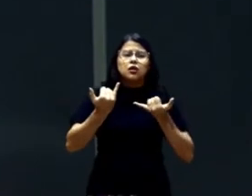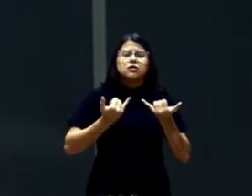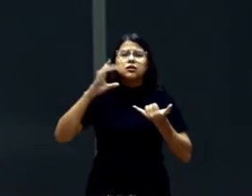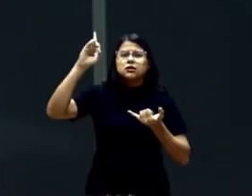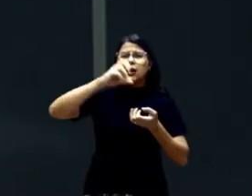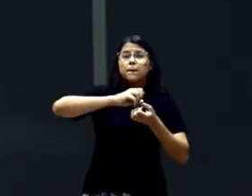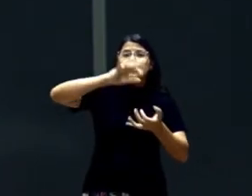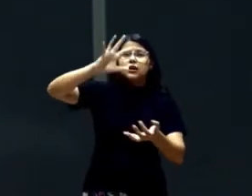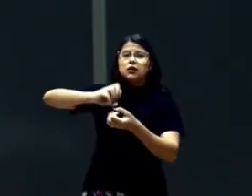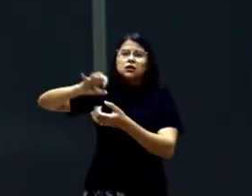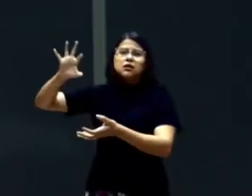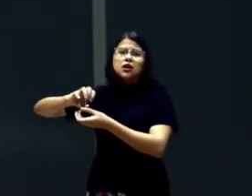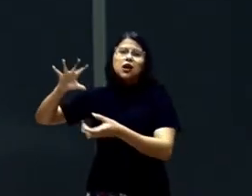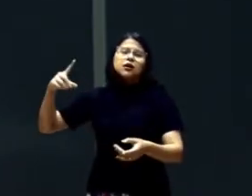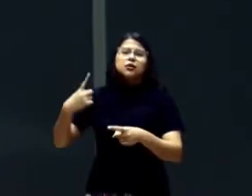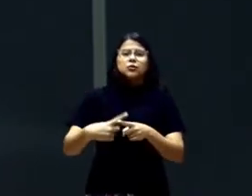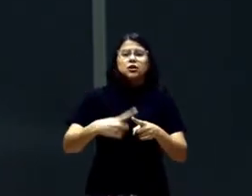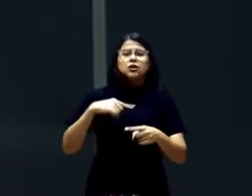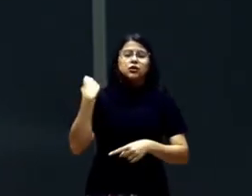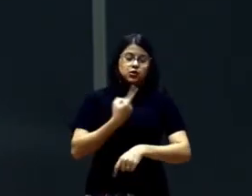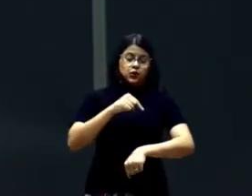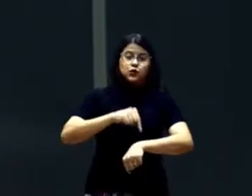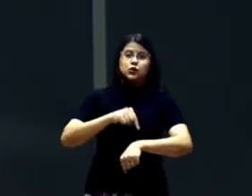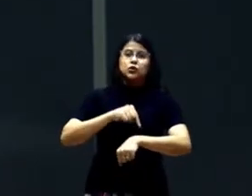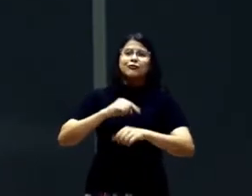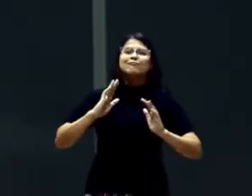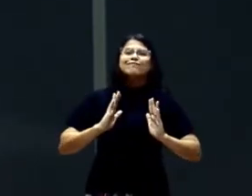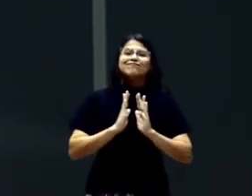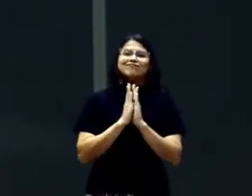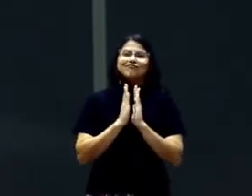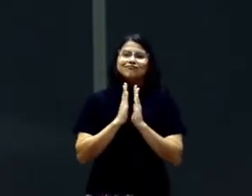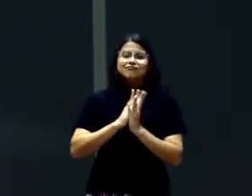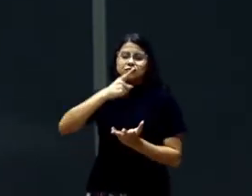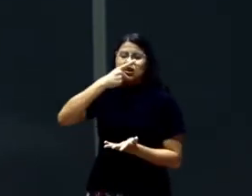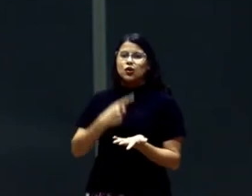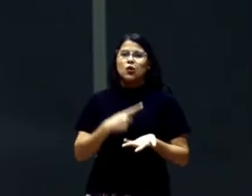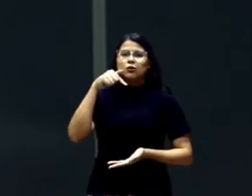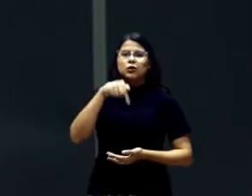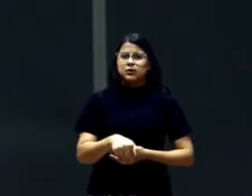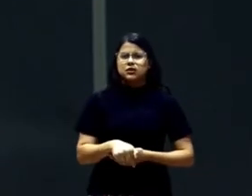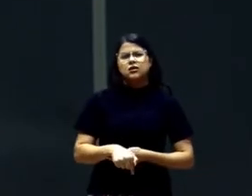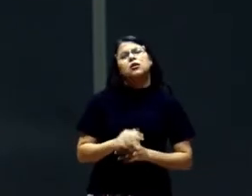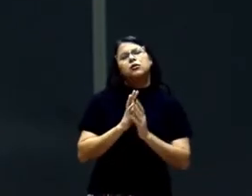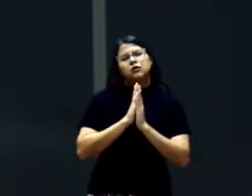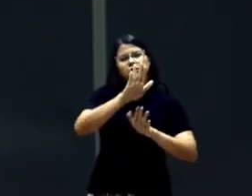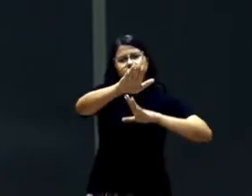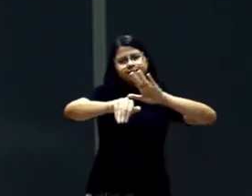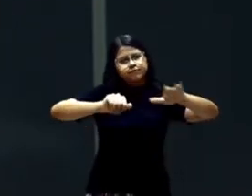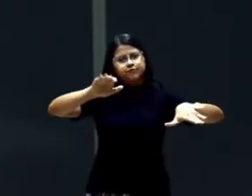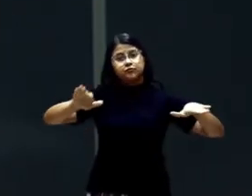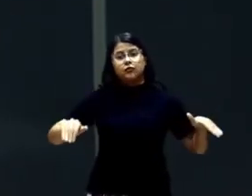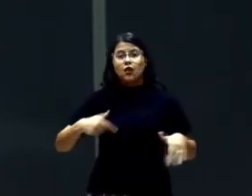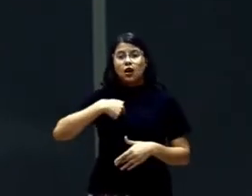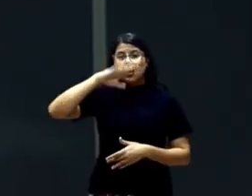desse momento. Através da nossa oração e do nosso compromisso. Então venha. E eu tenho certeza que vai